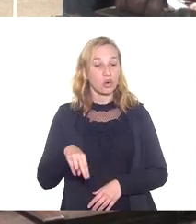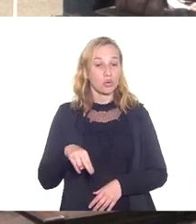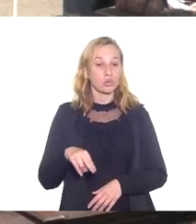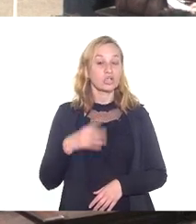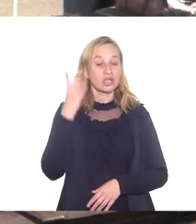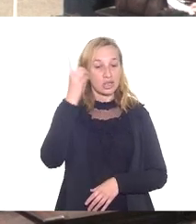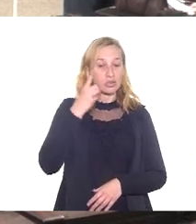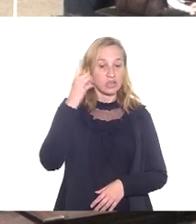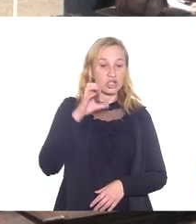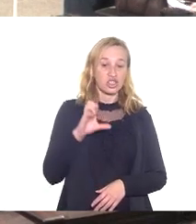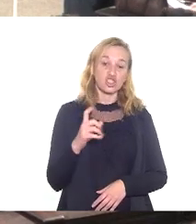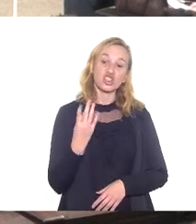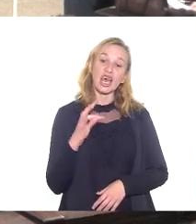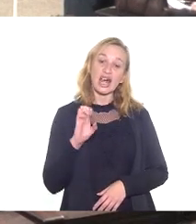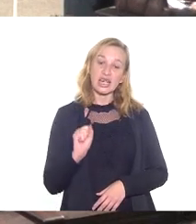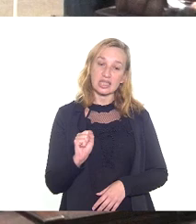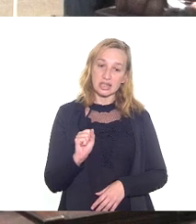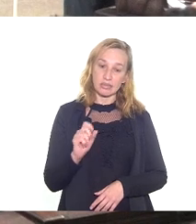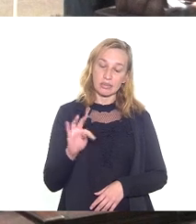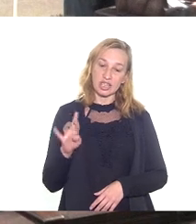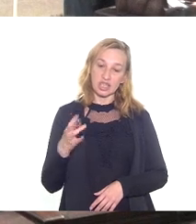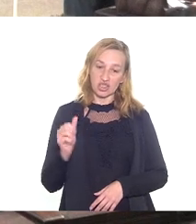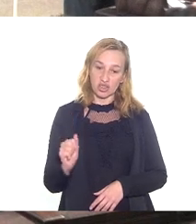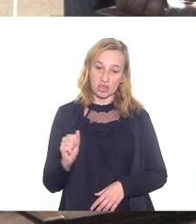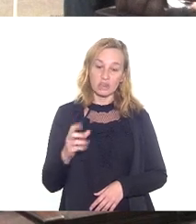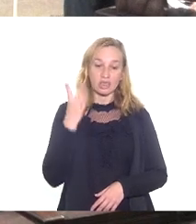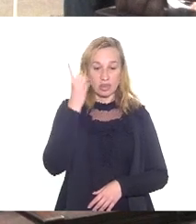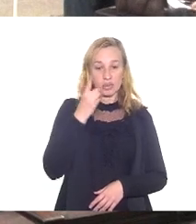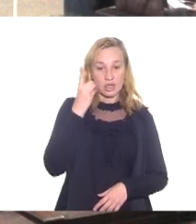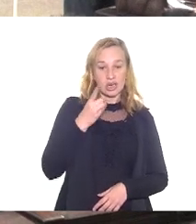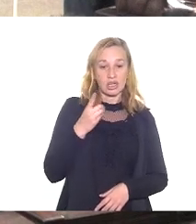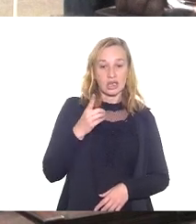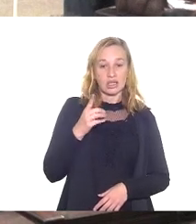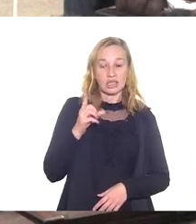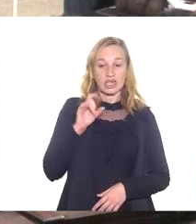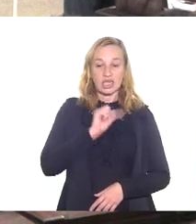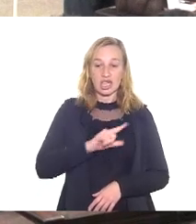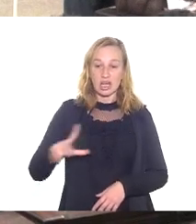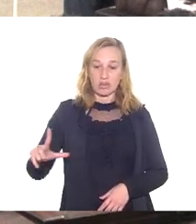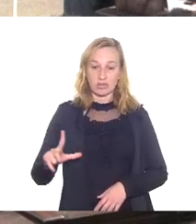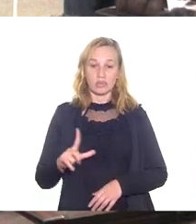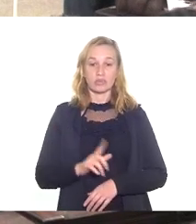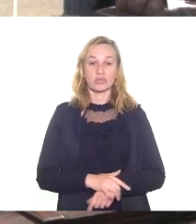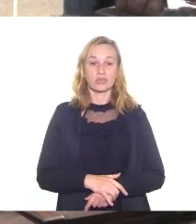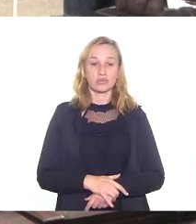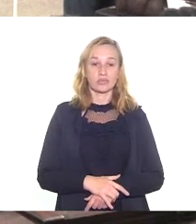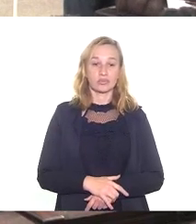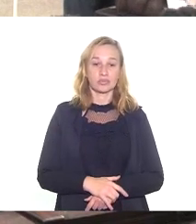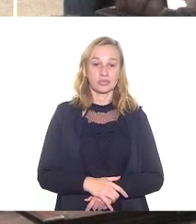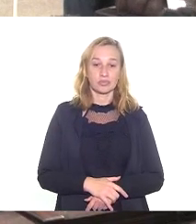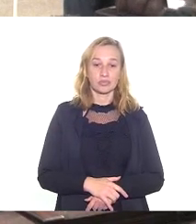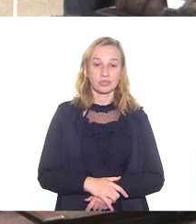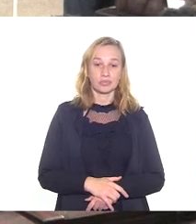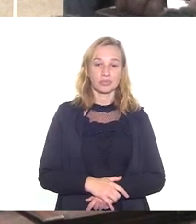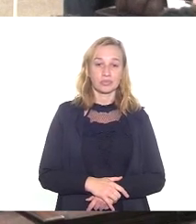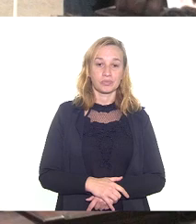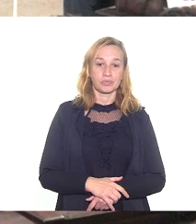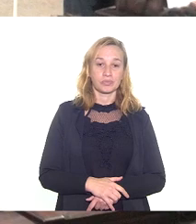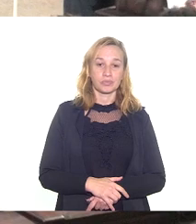Deputado Charles Batista. Deputado Charles Batista. Deputado Daniel Librelon. Deixa eu ver se eu tenho outro.